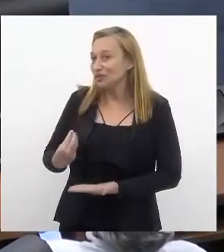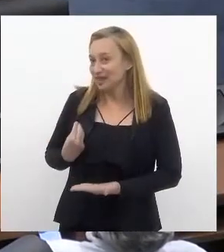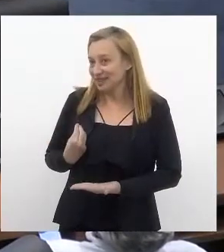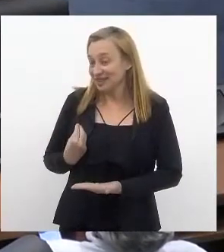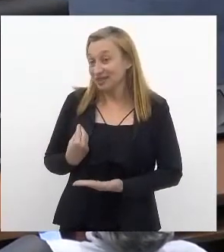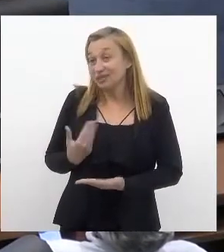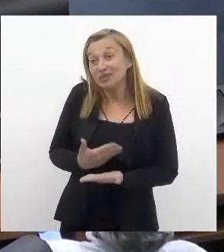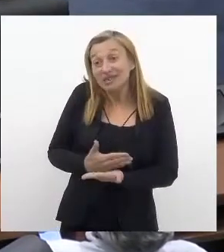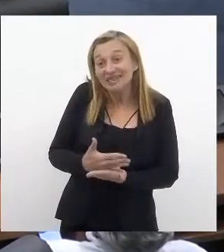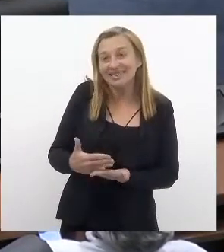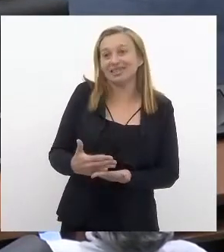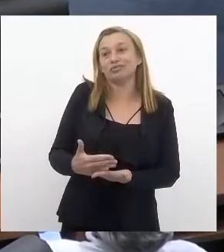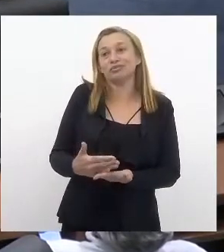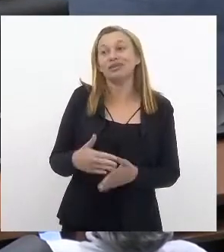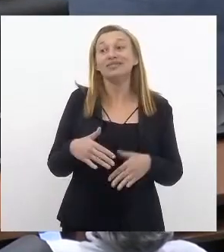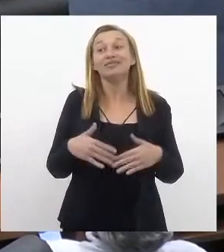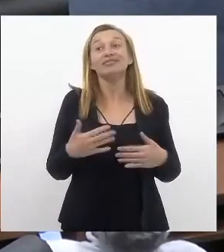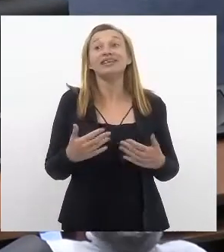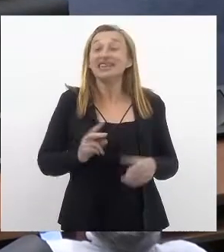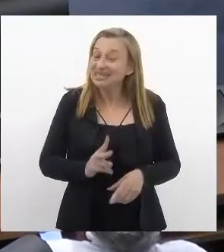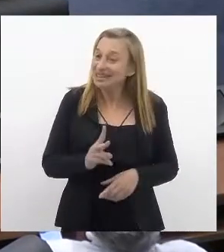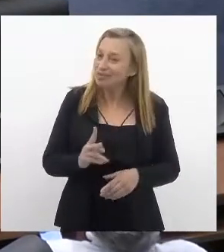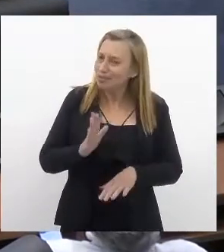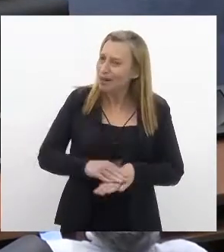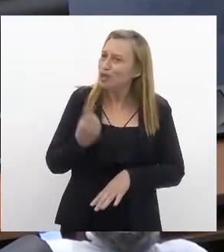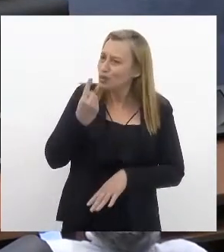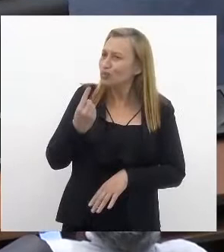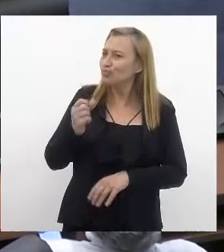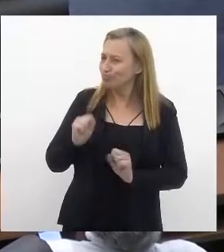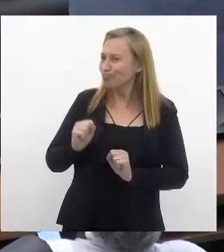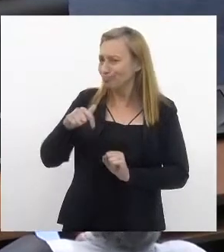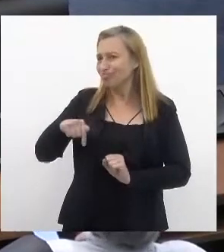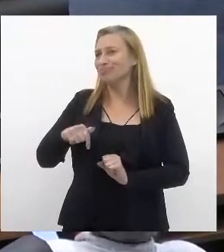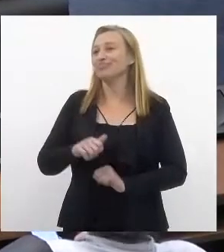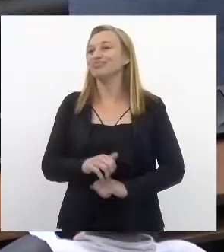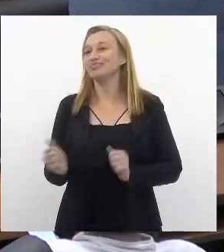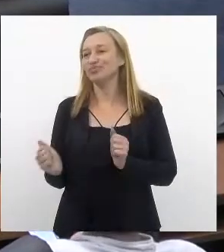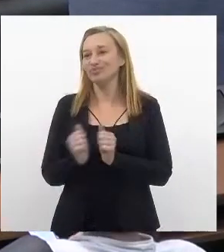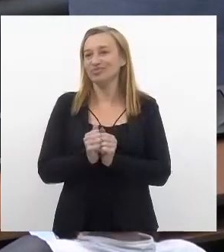quando começamos, mas sempre cabe mais um.